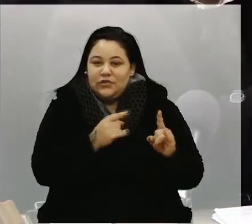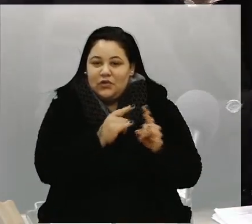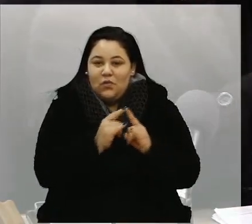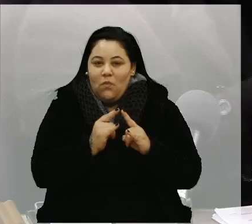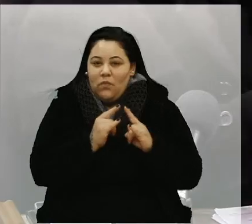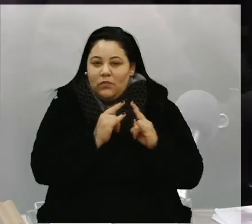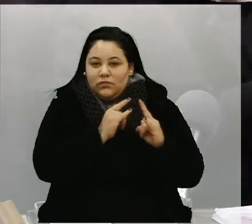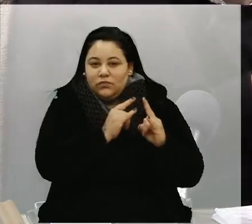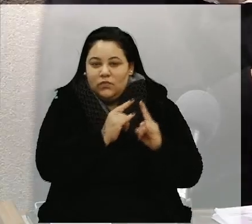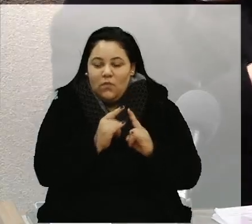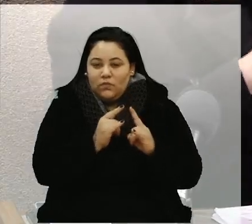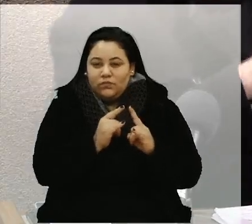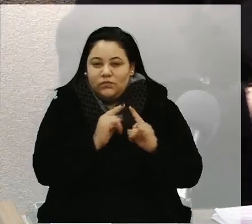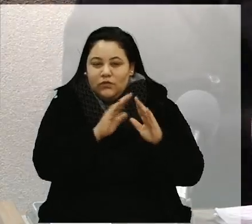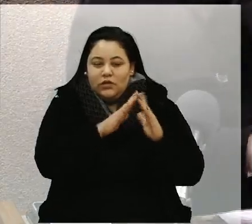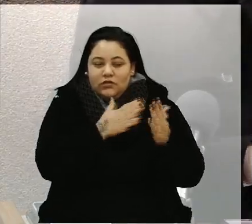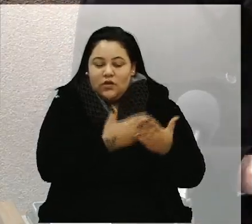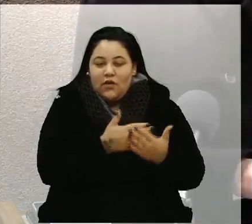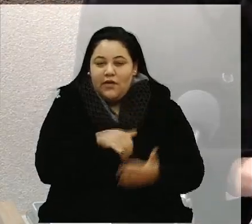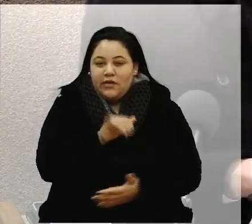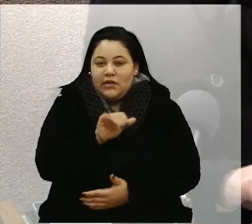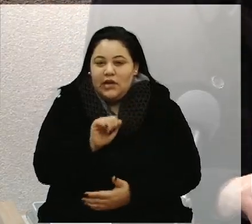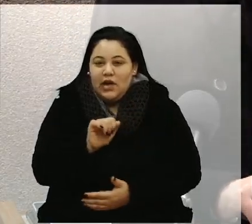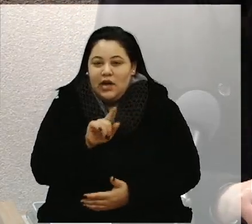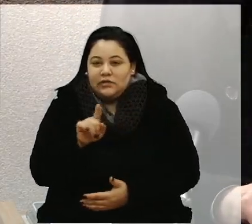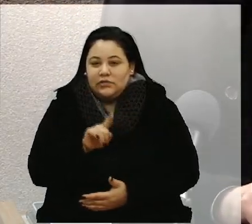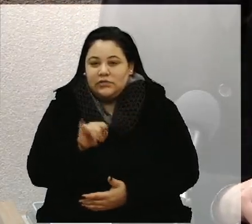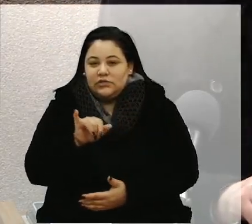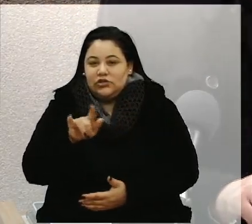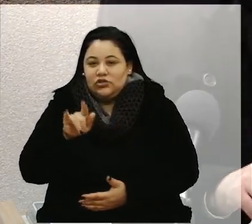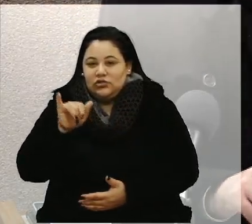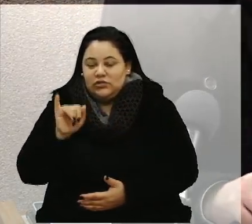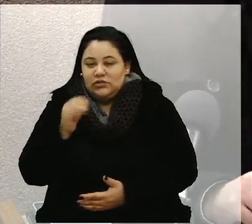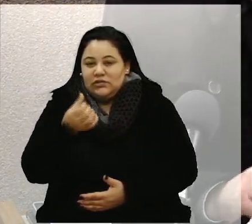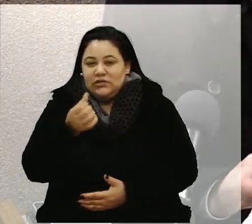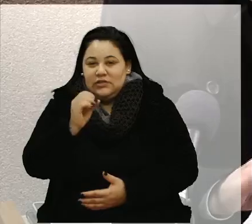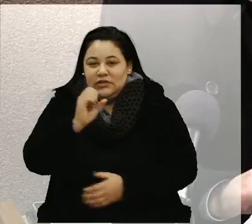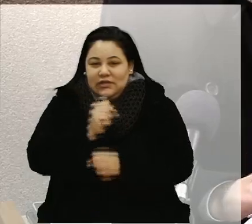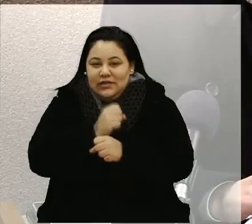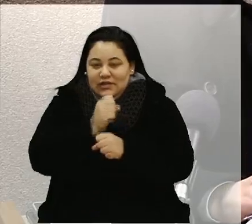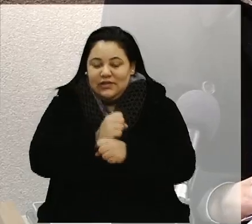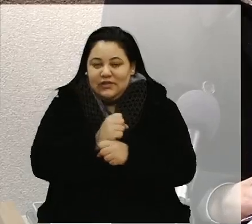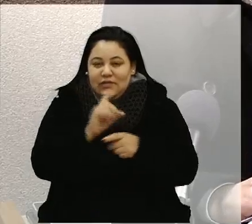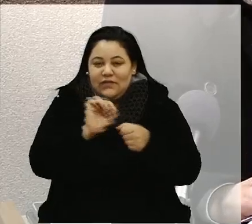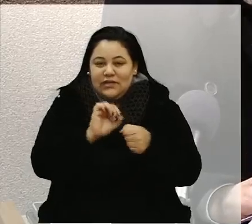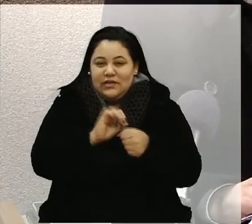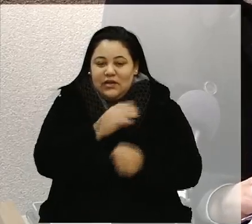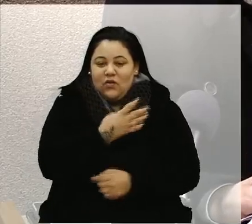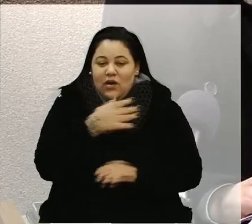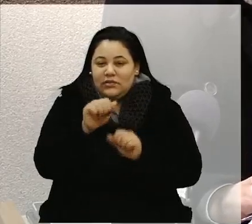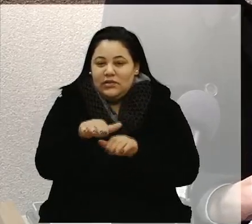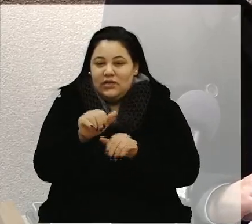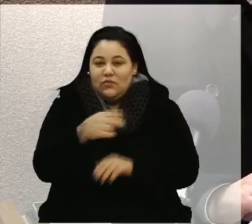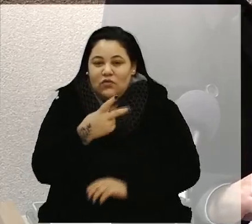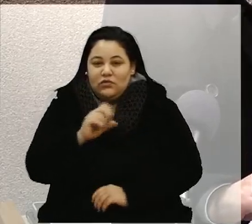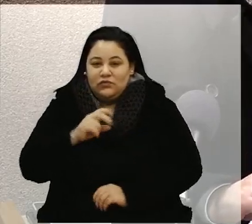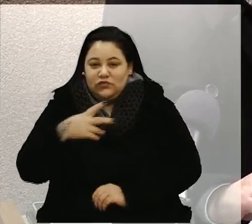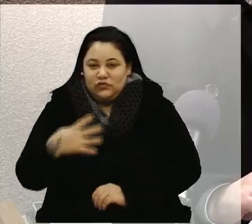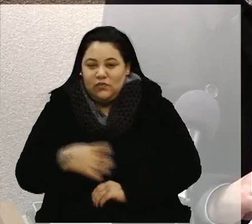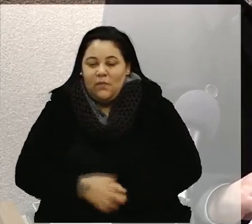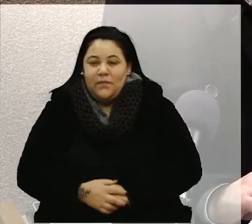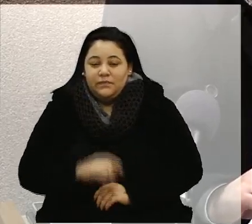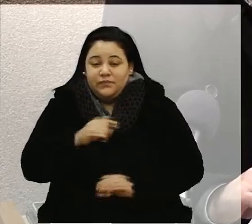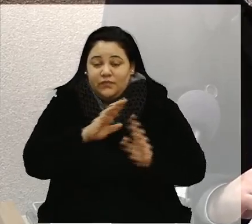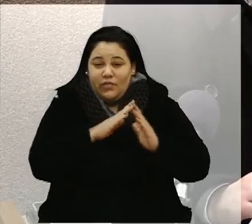IASIG, em alusão aos seus 60 anos a realizar-se no dia 4 de setembro de 2024. O